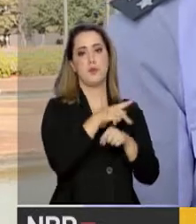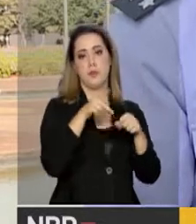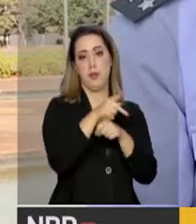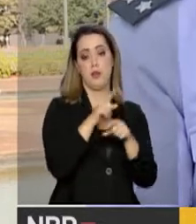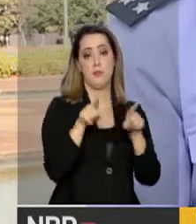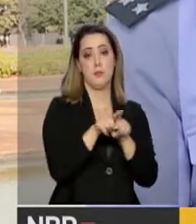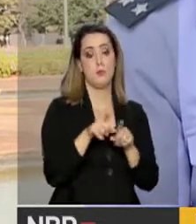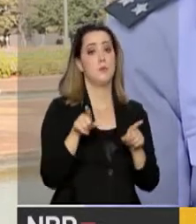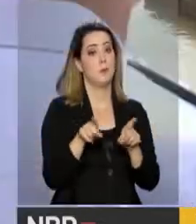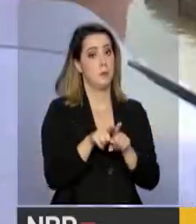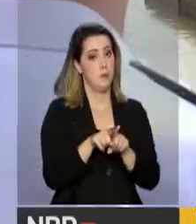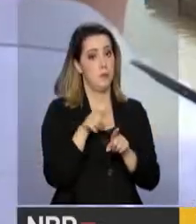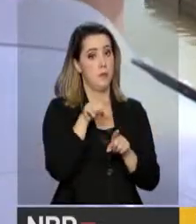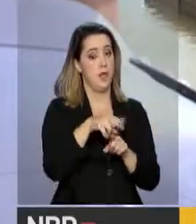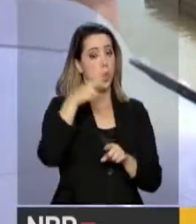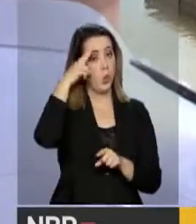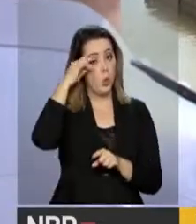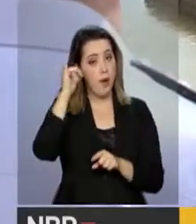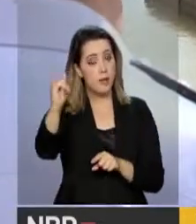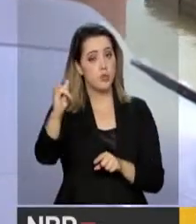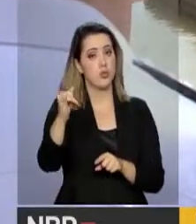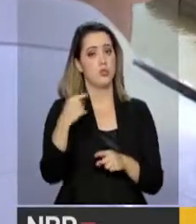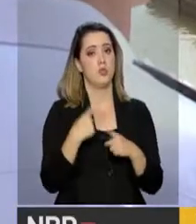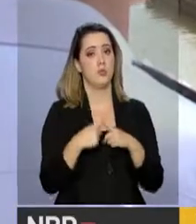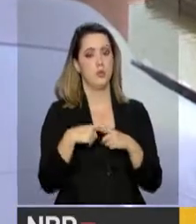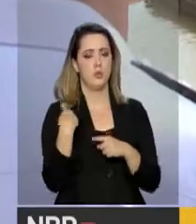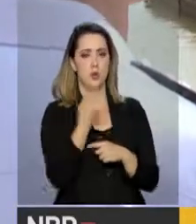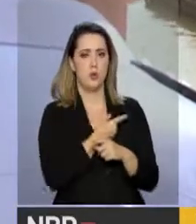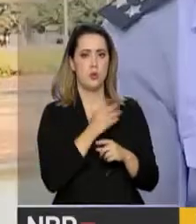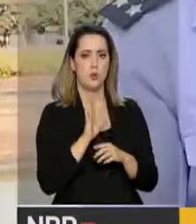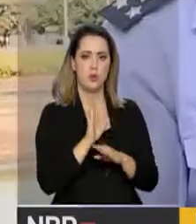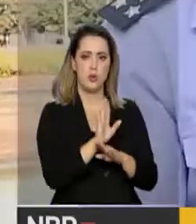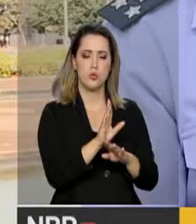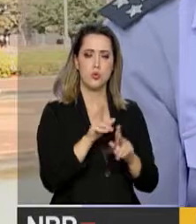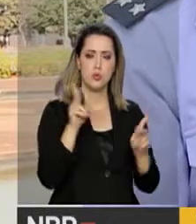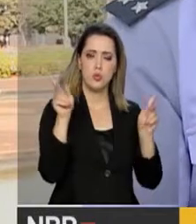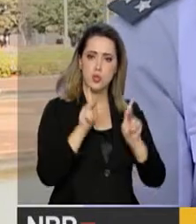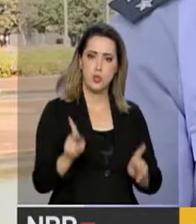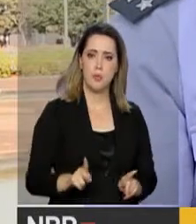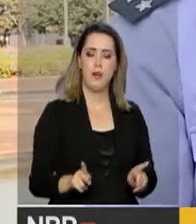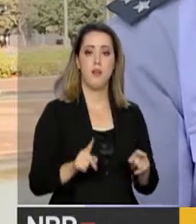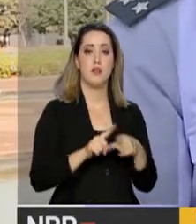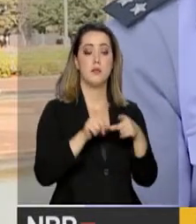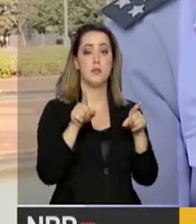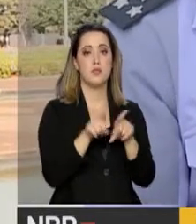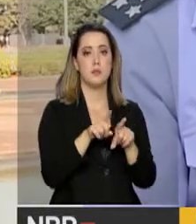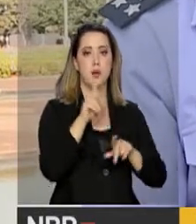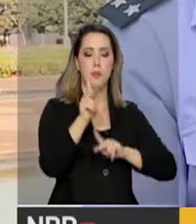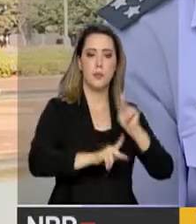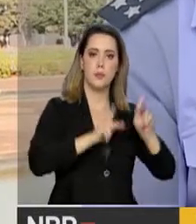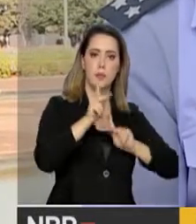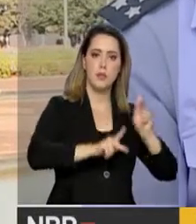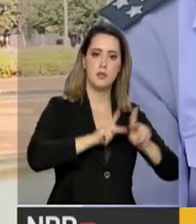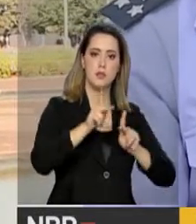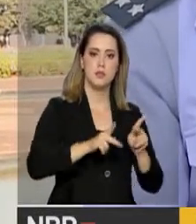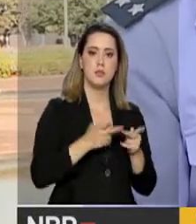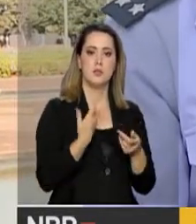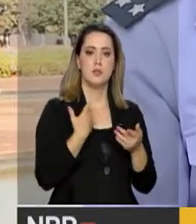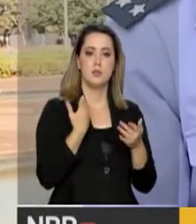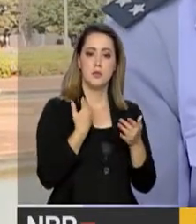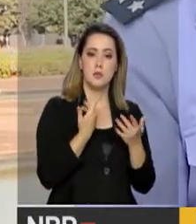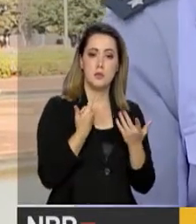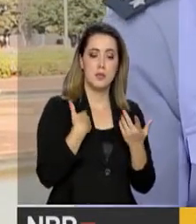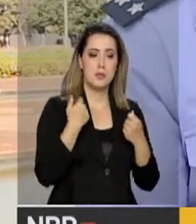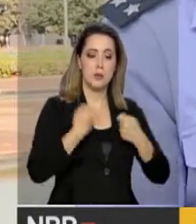uma forte atuação no Haiti, não só pelas nossas forças de paz no Haiti, mas também uma população